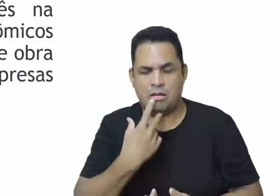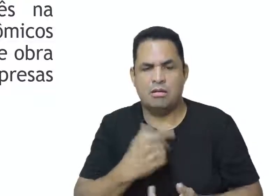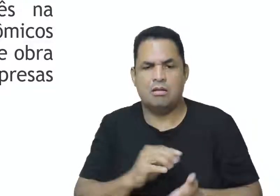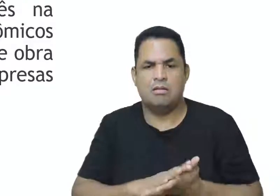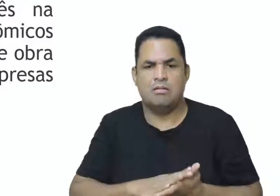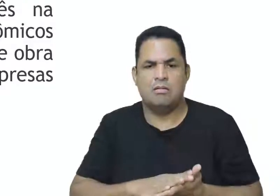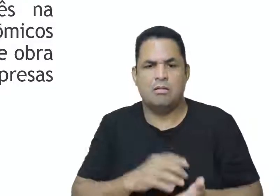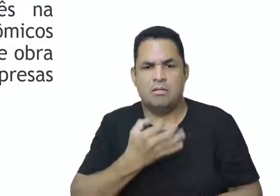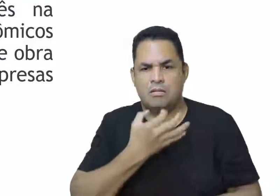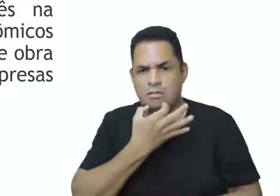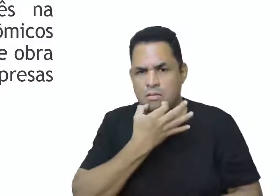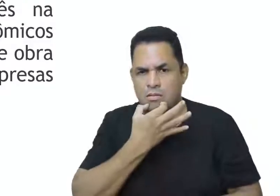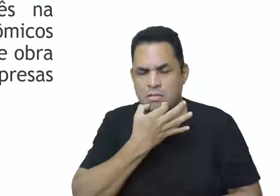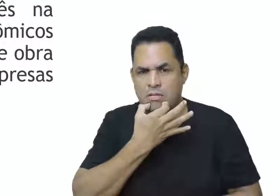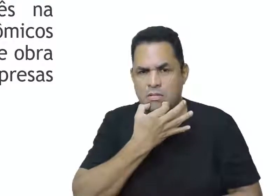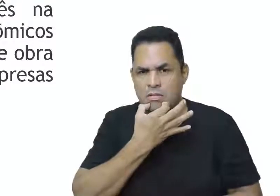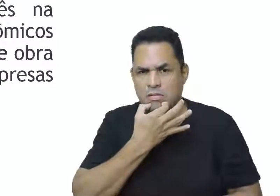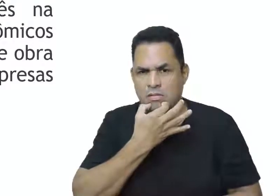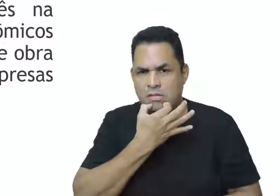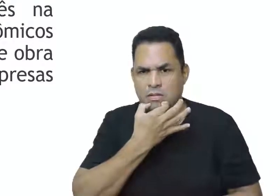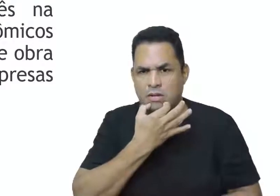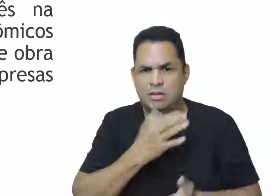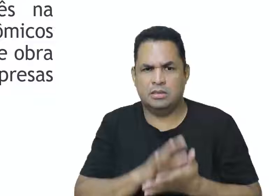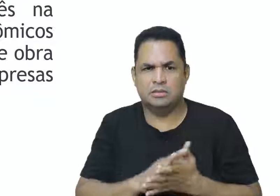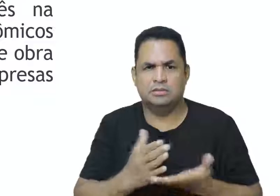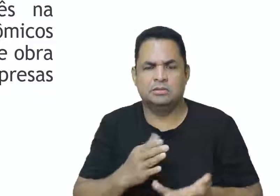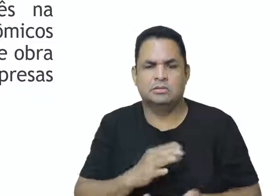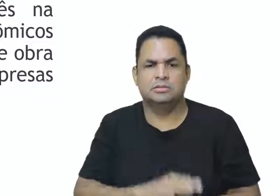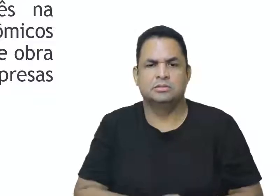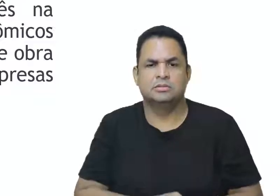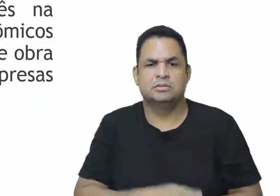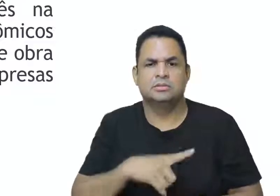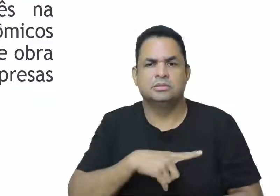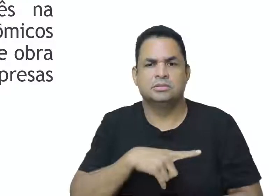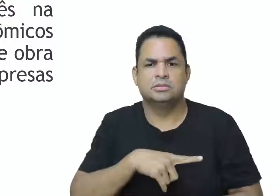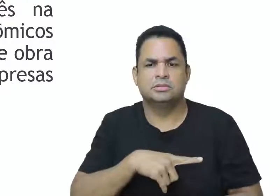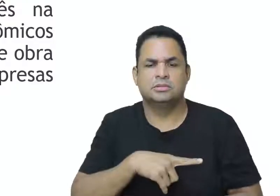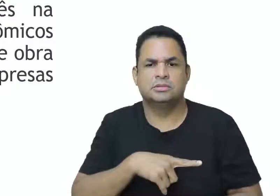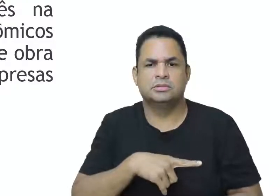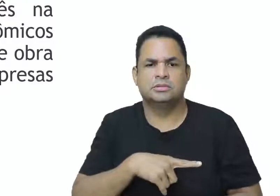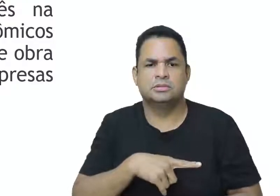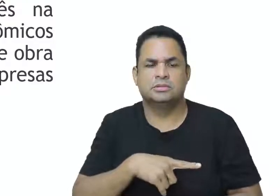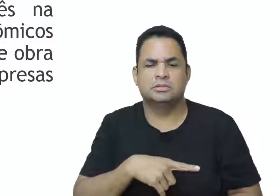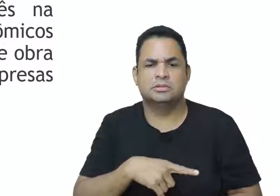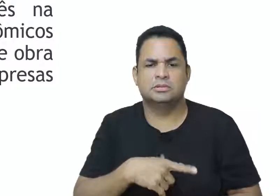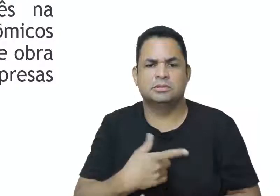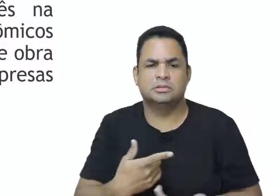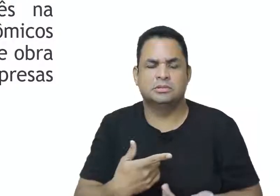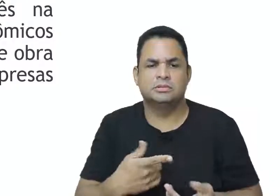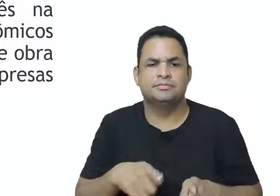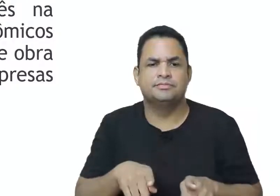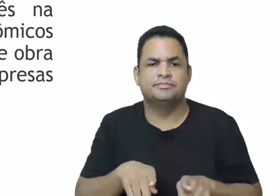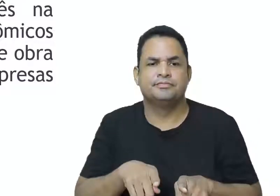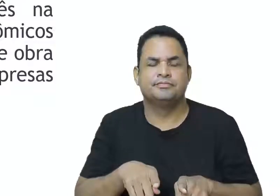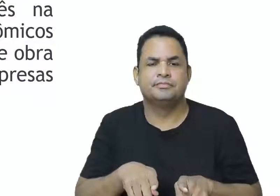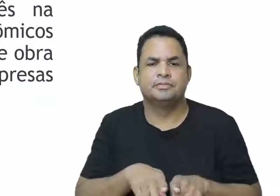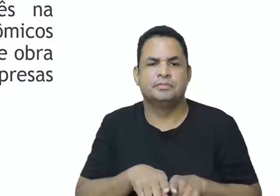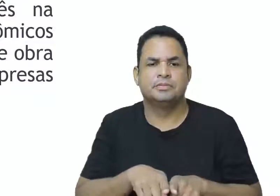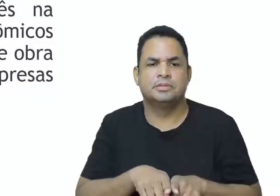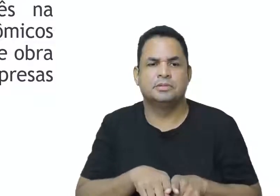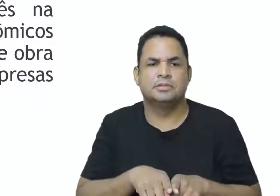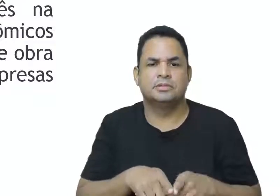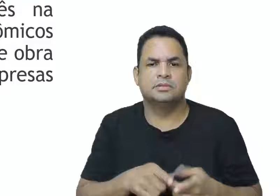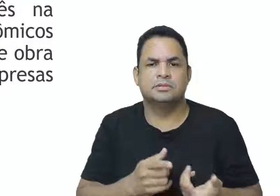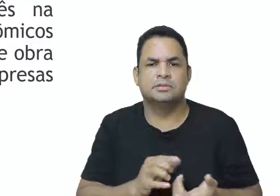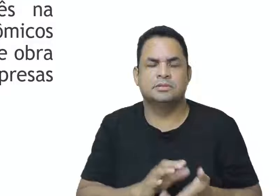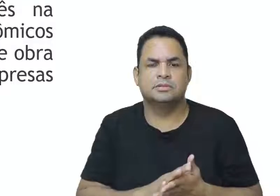colonização inglesa, tá? Como você está vendo aí no texto. E por falar a língua inglesa e